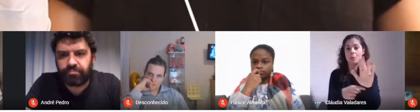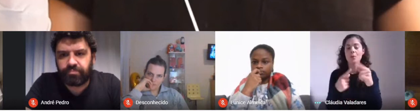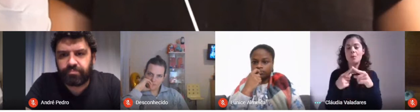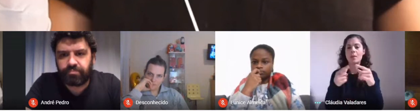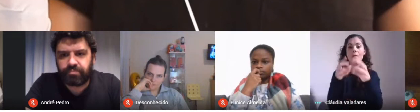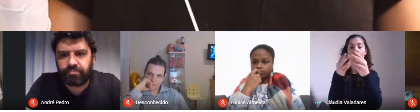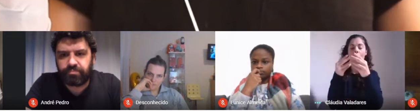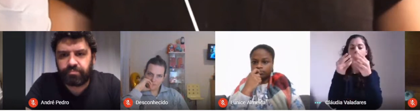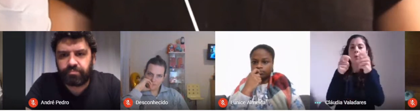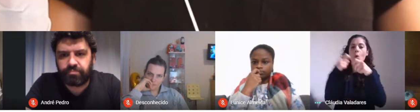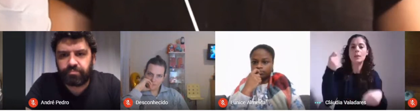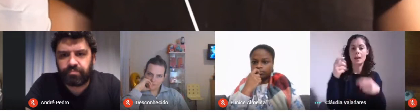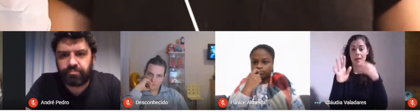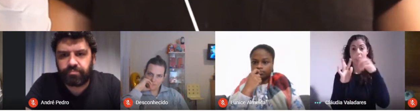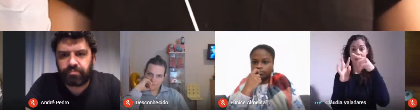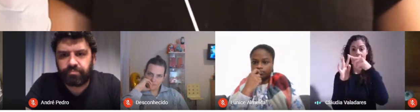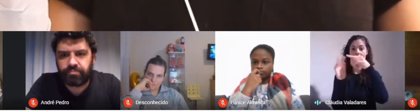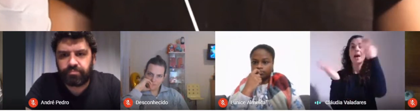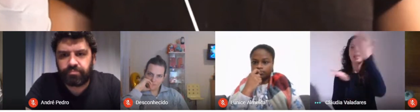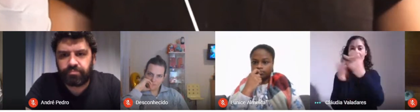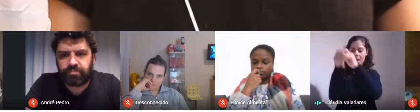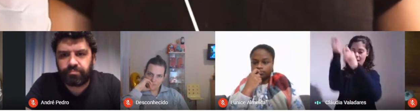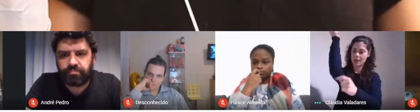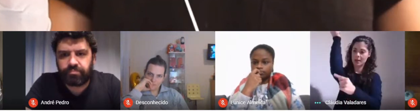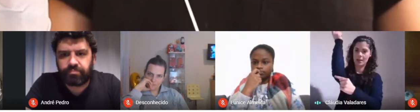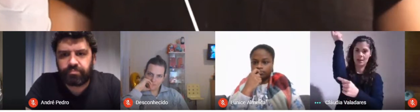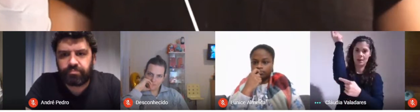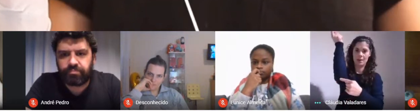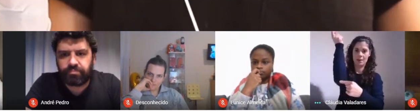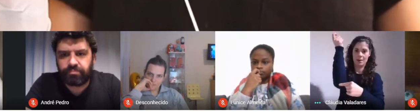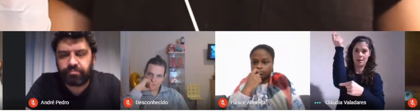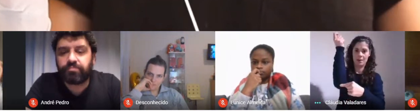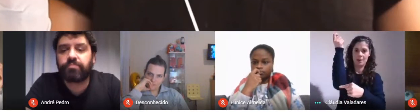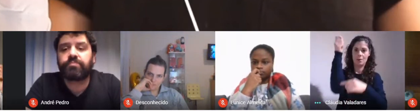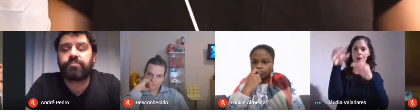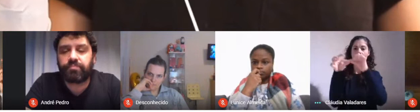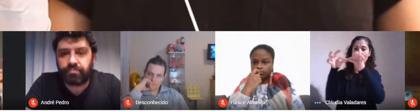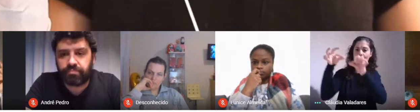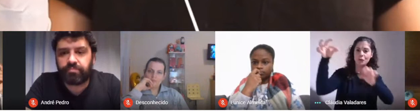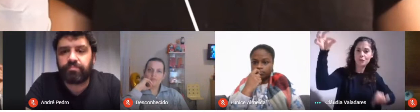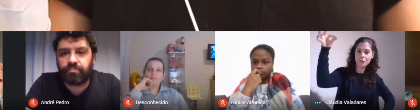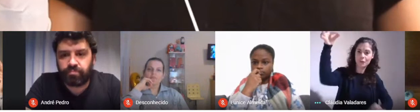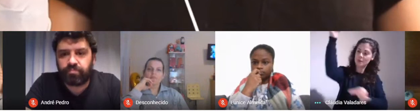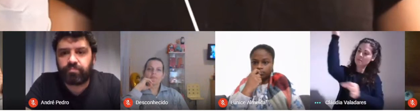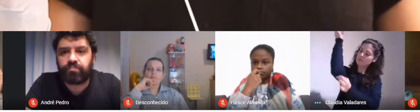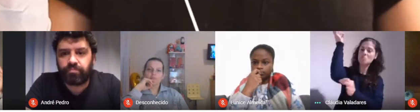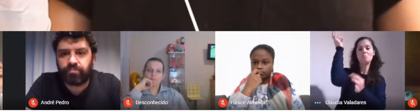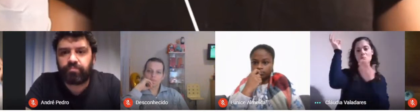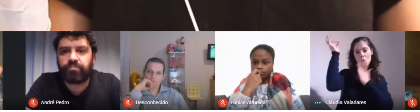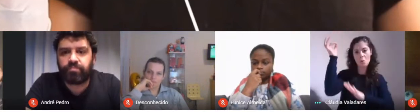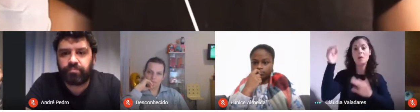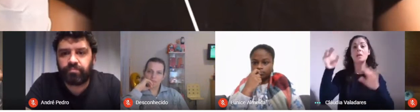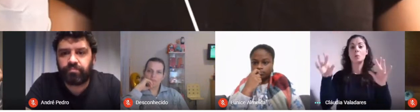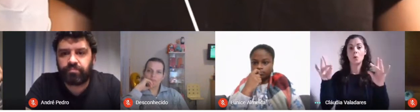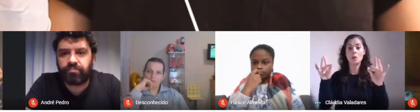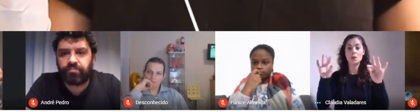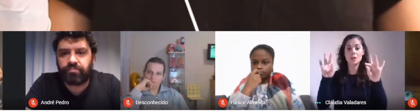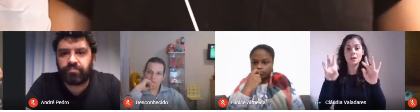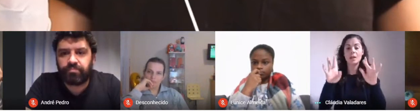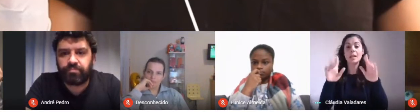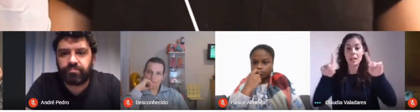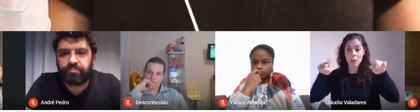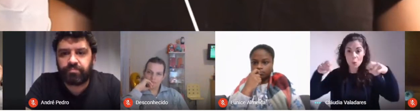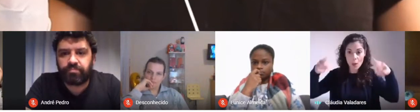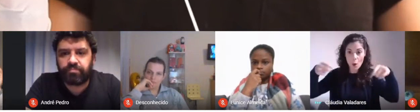nosso cotovelo. Aqui? E depois deve-se enrolar o fio nos nossos